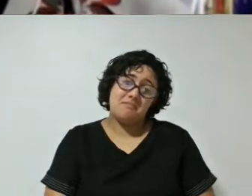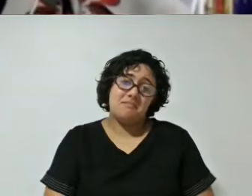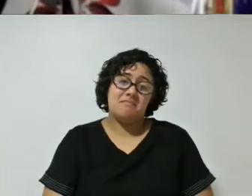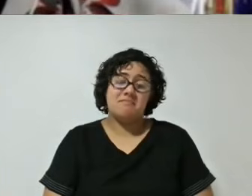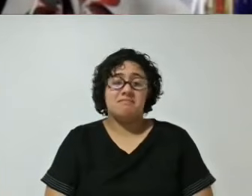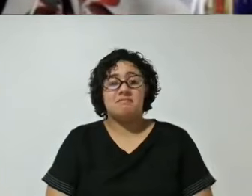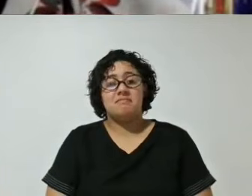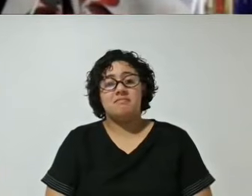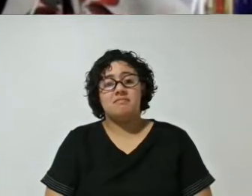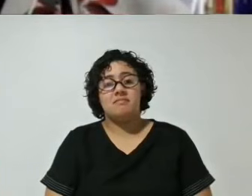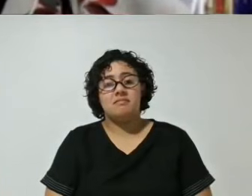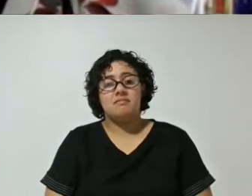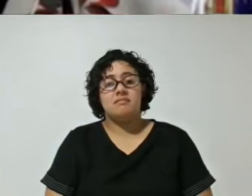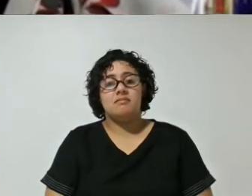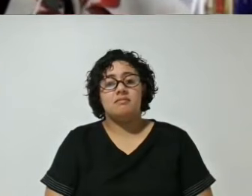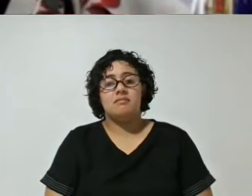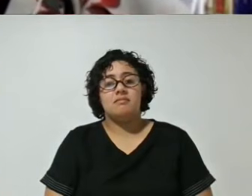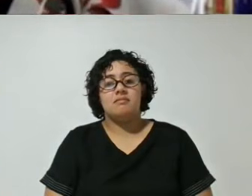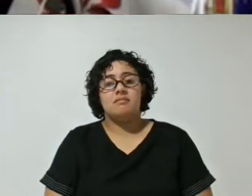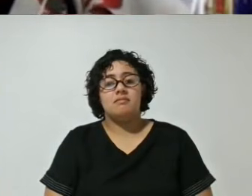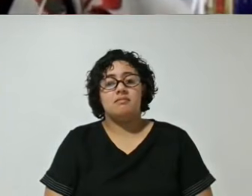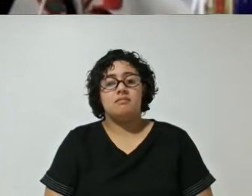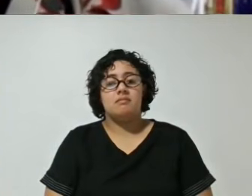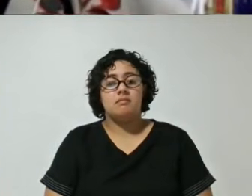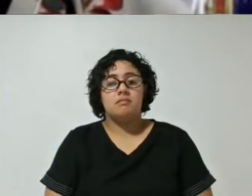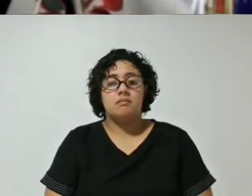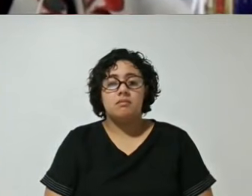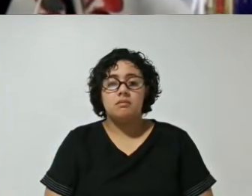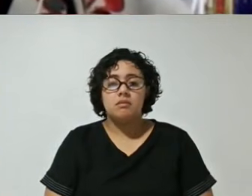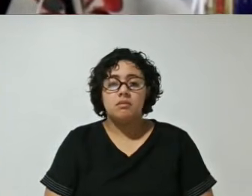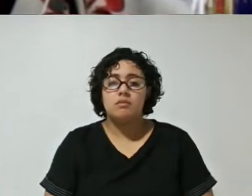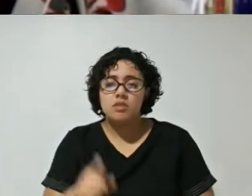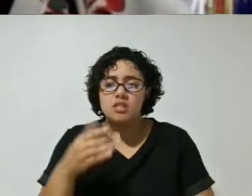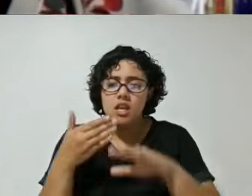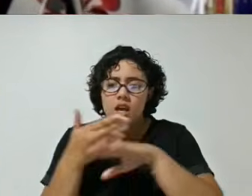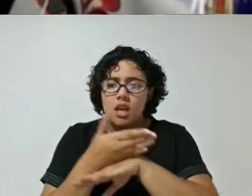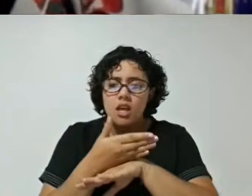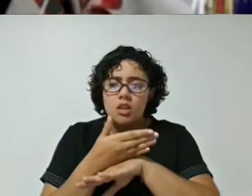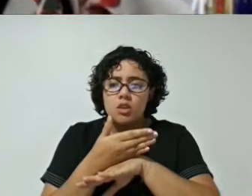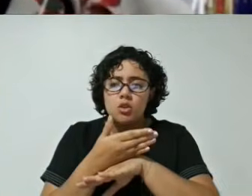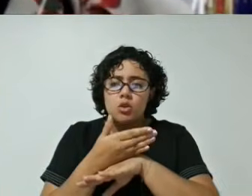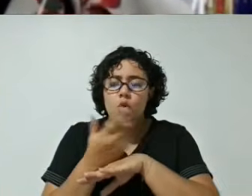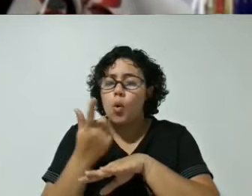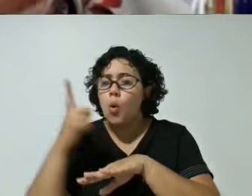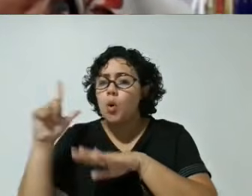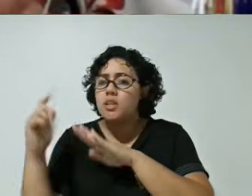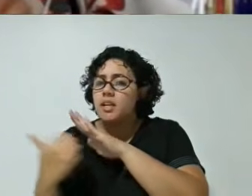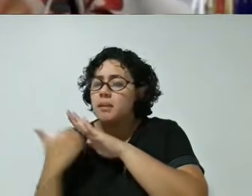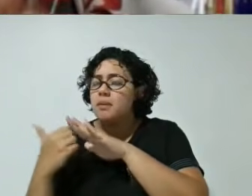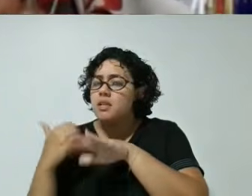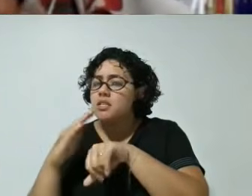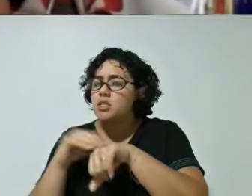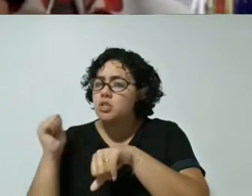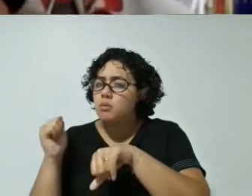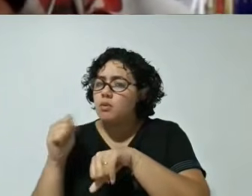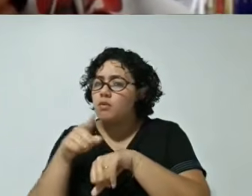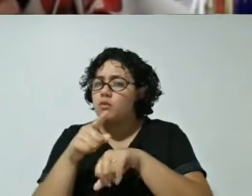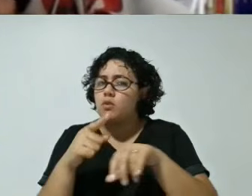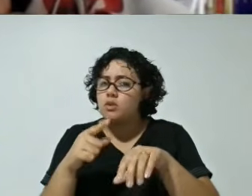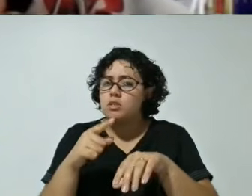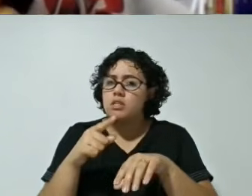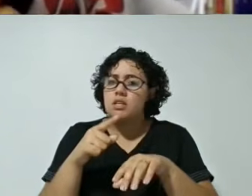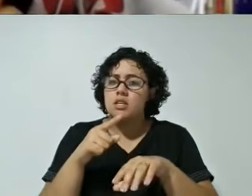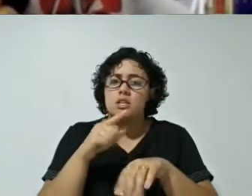E aí você E eu me entrou como lembro. terceirizado, não foi? Você entrou Como através é de que uma é? outra empresa, porque você não entrou através do